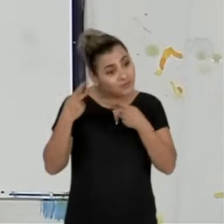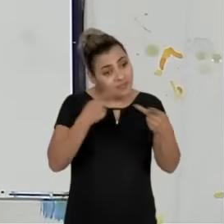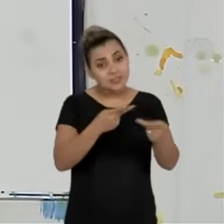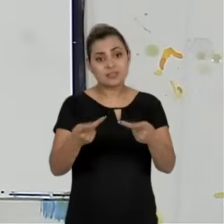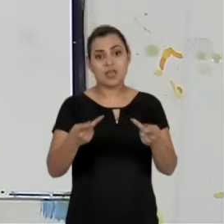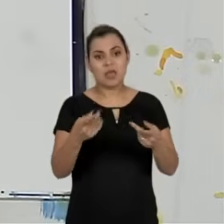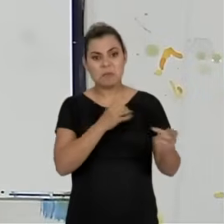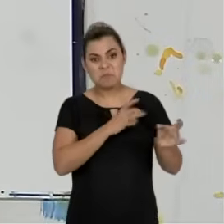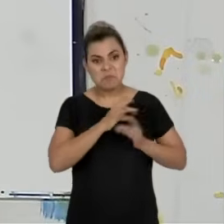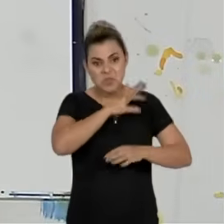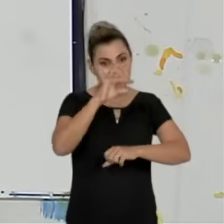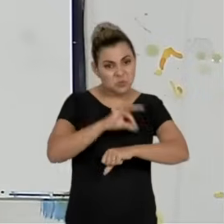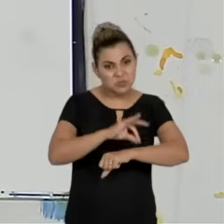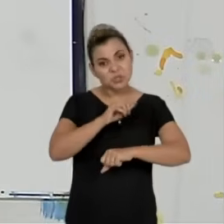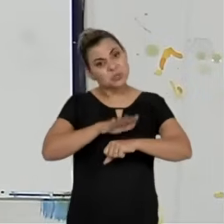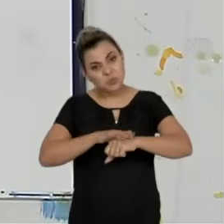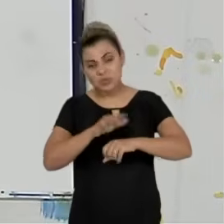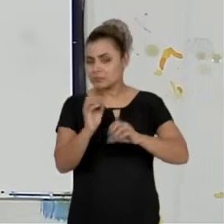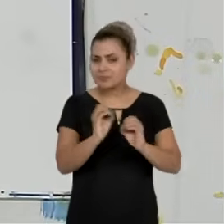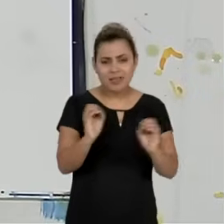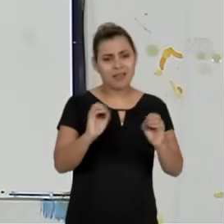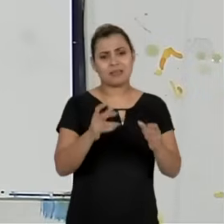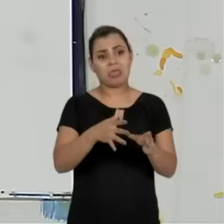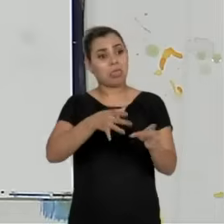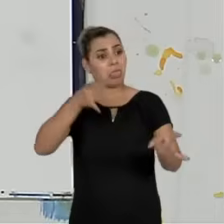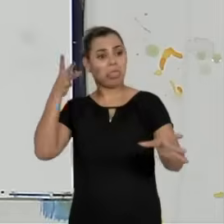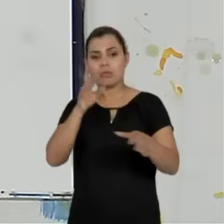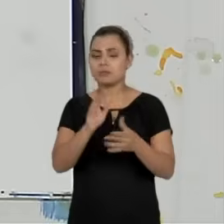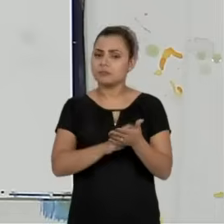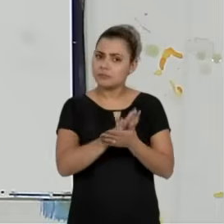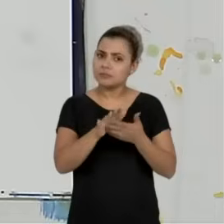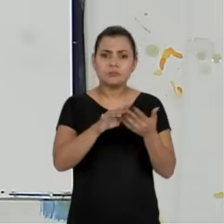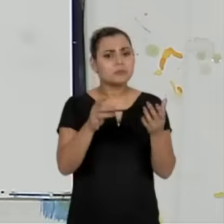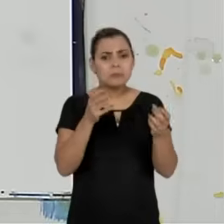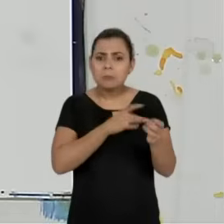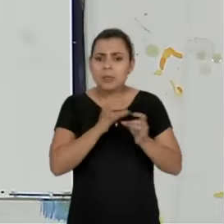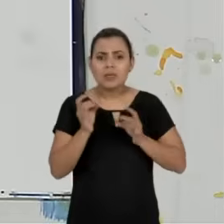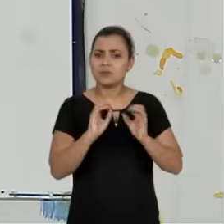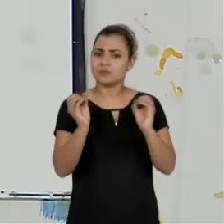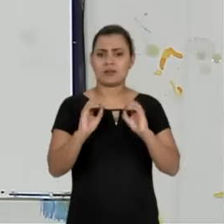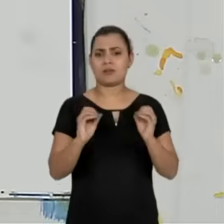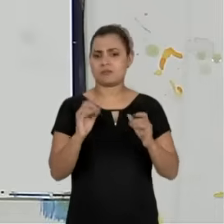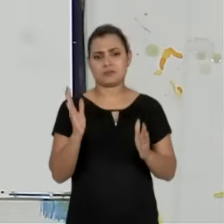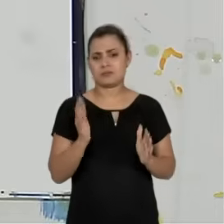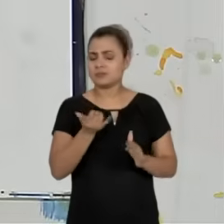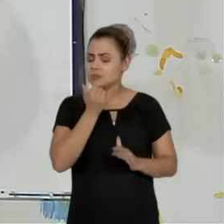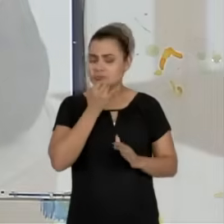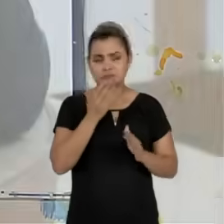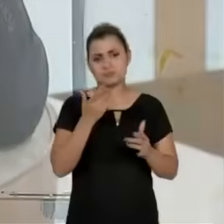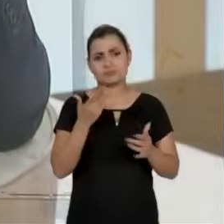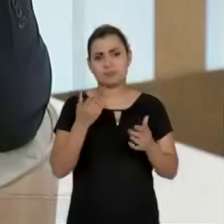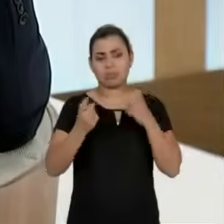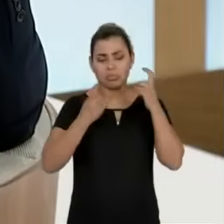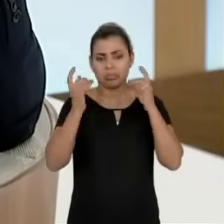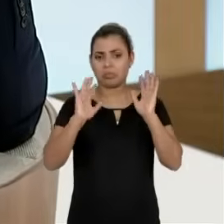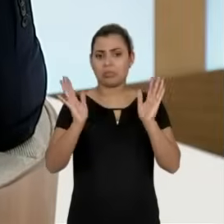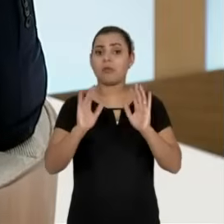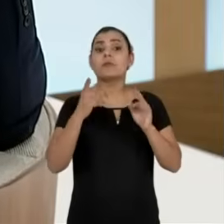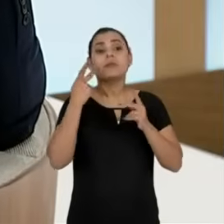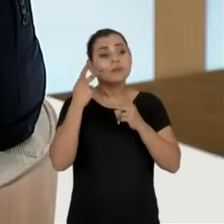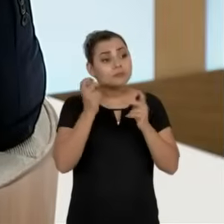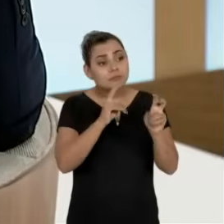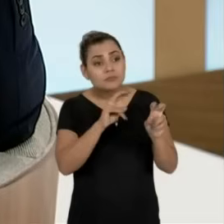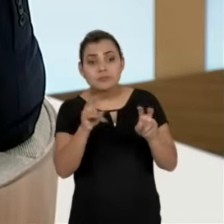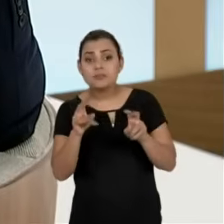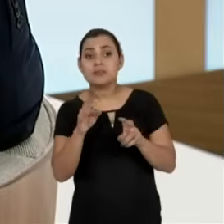ter medo de mosquito, nem de doença, nem de flechada, porque isso não tem problema nenhum. Pelo contrário, as pessoas vão lá querendo ver